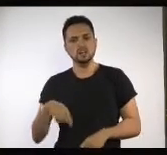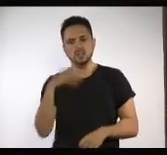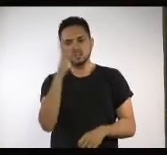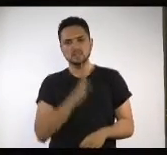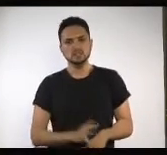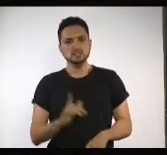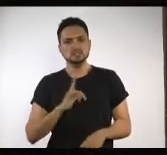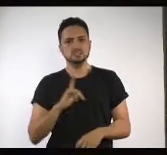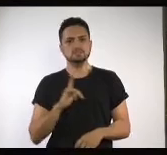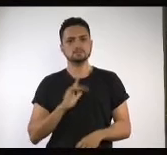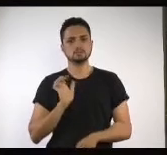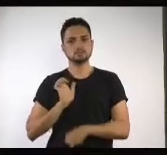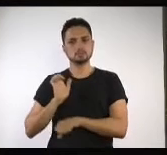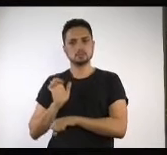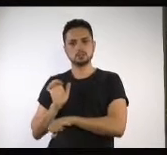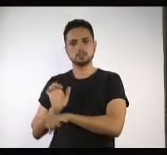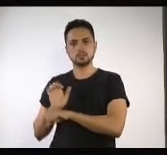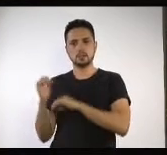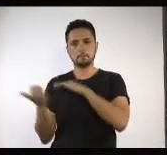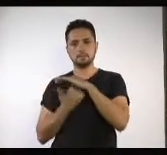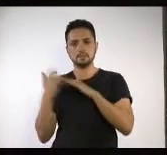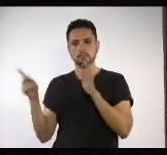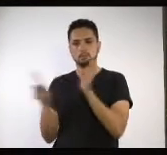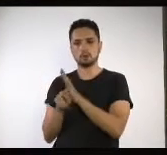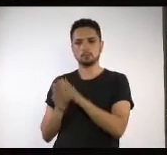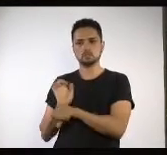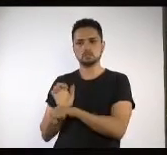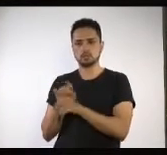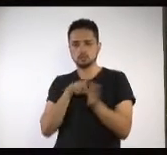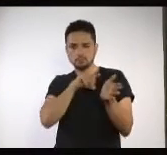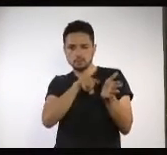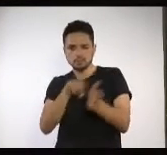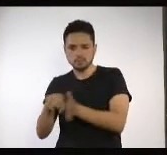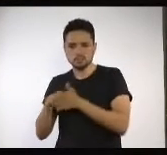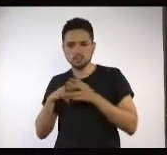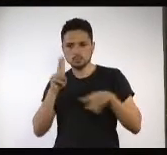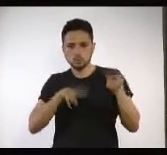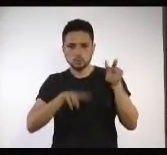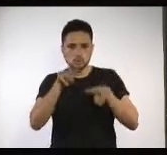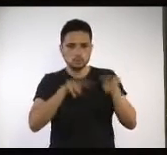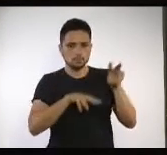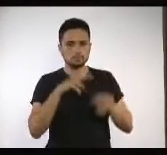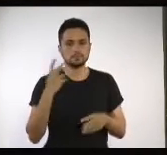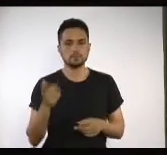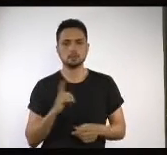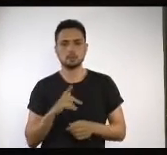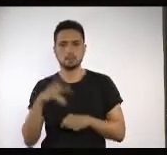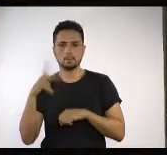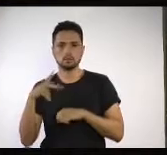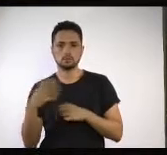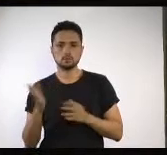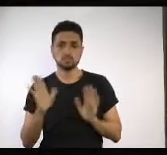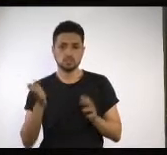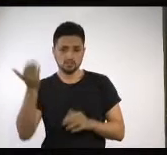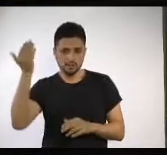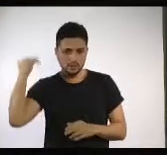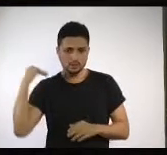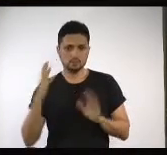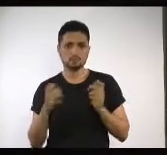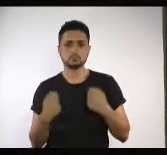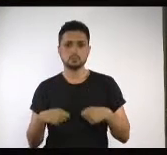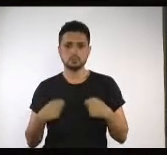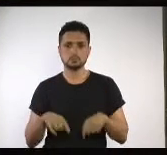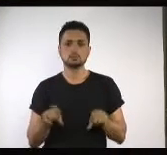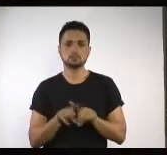uma estatal, uma empresa própria de pesquisa, prospecção e produção de petróleo. Já naquela época, foi